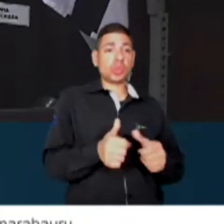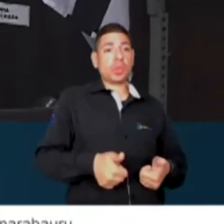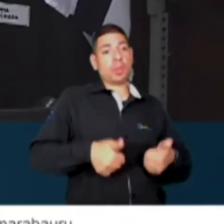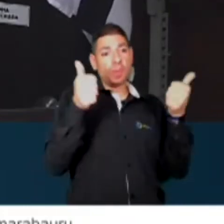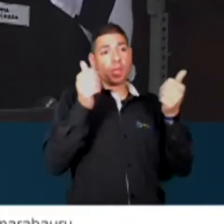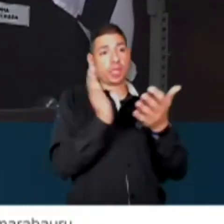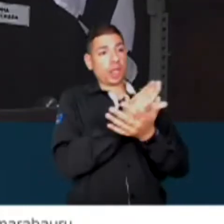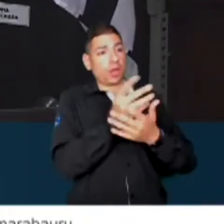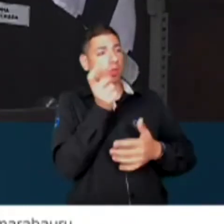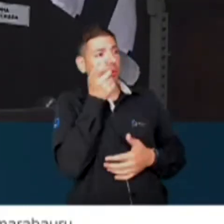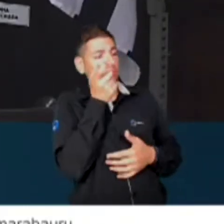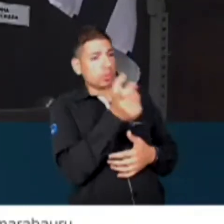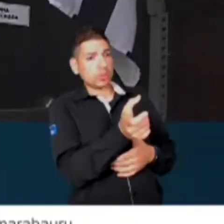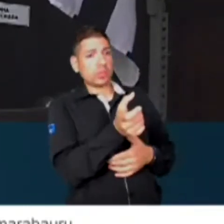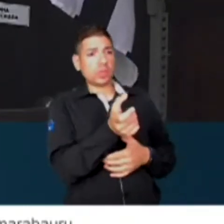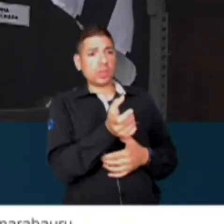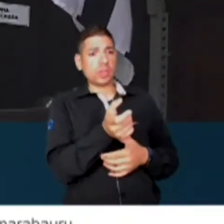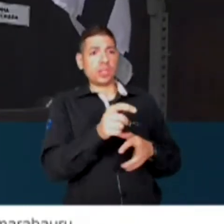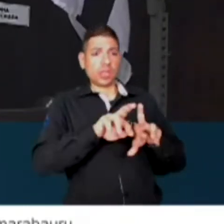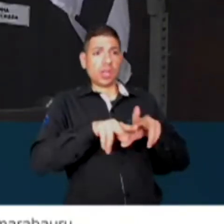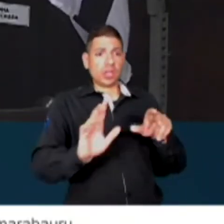as circunstâncias hoje em dia.